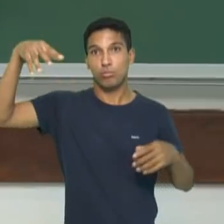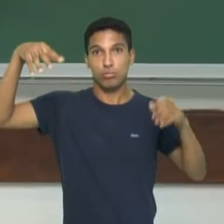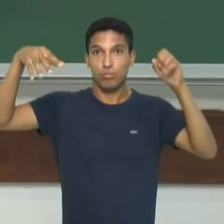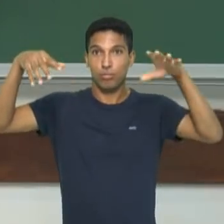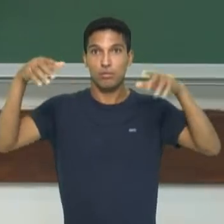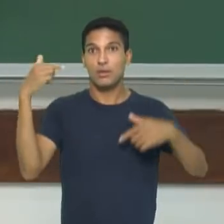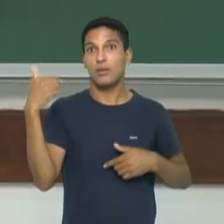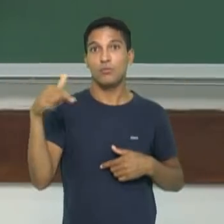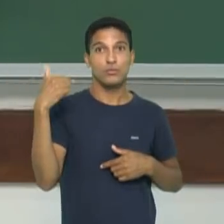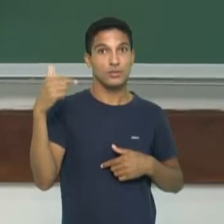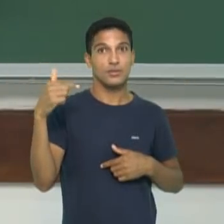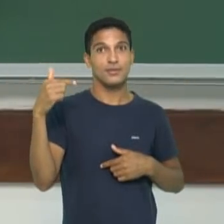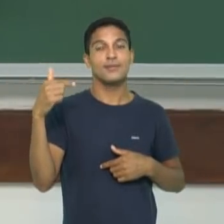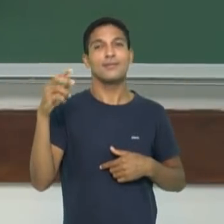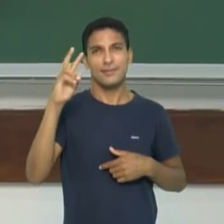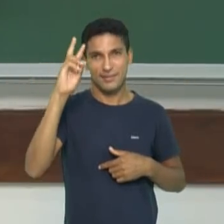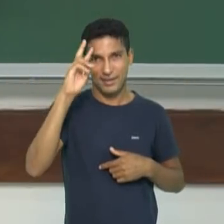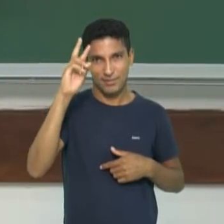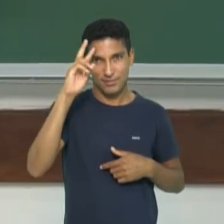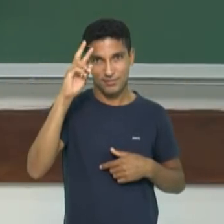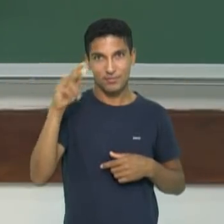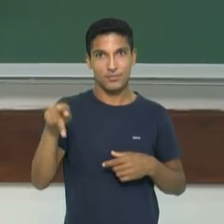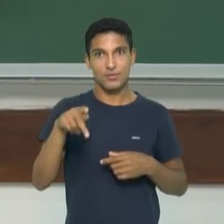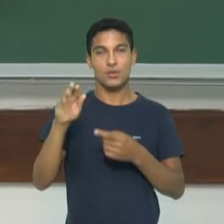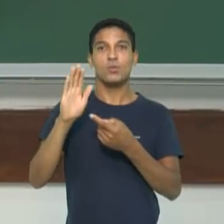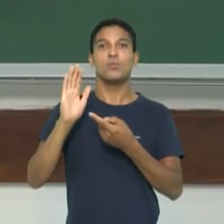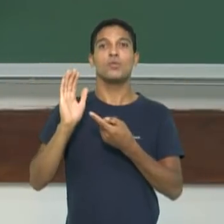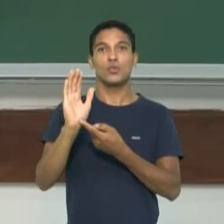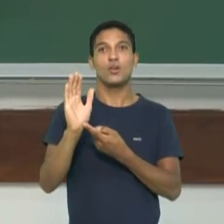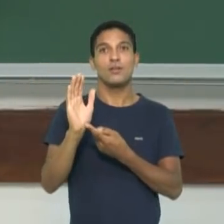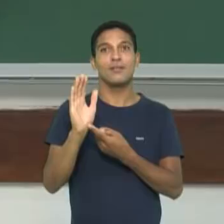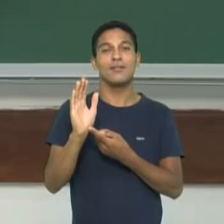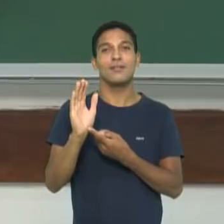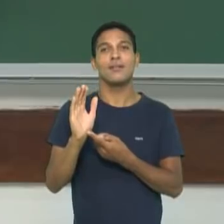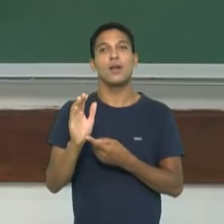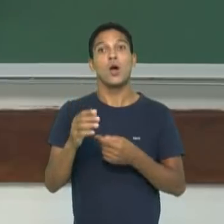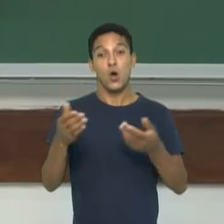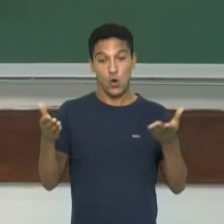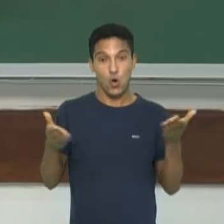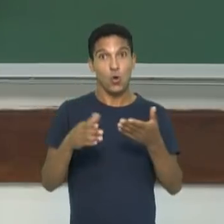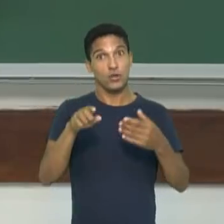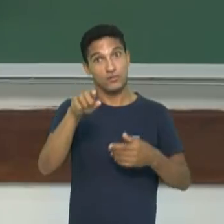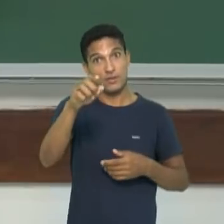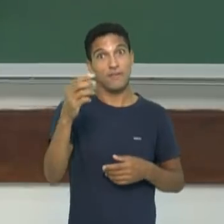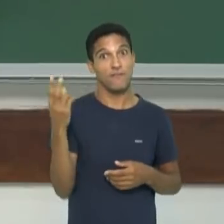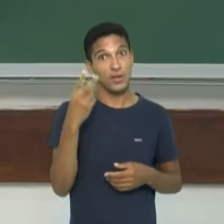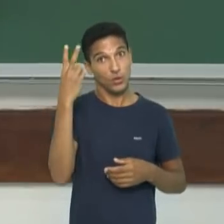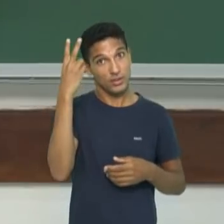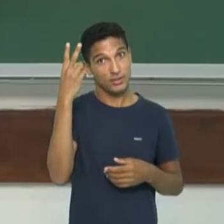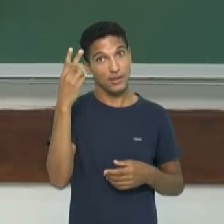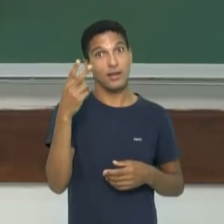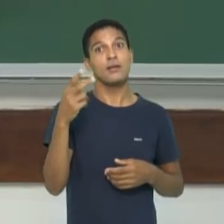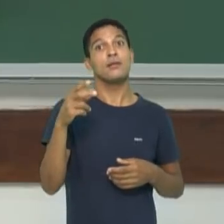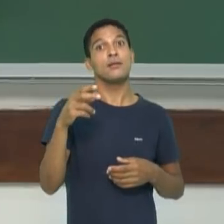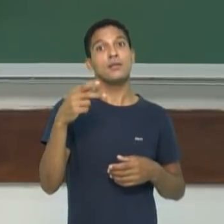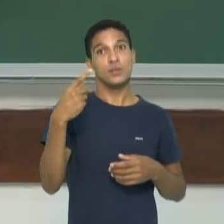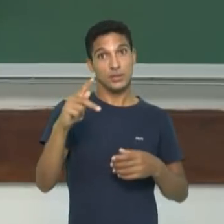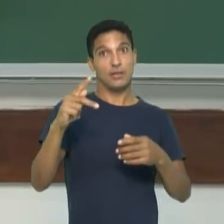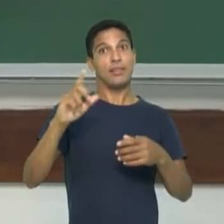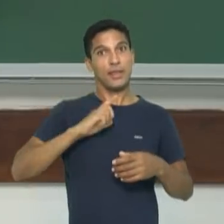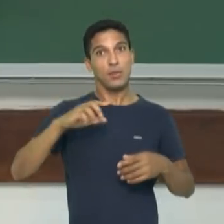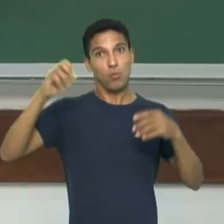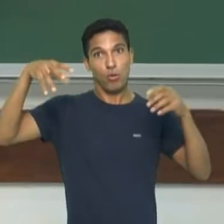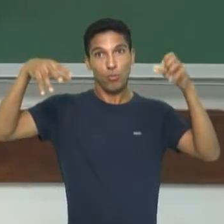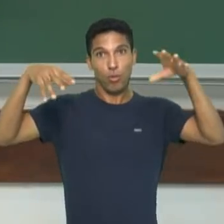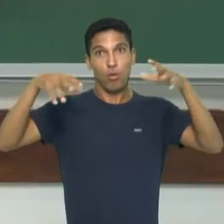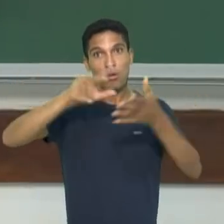elétrica, lembra do candeeiro que a professora mostrou? Então, vamos valorizar o que nós temos hoje e vamos cuidar do que nós temos hoje.